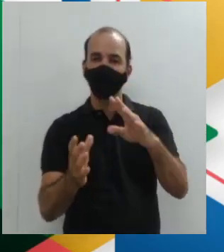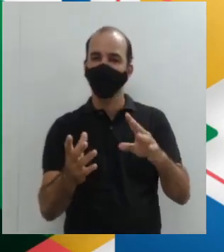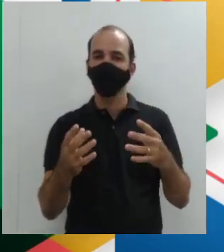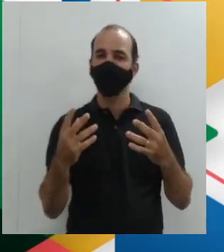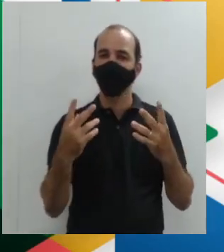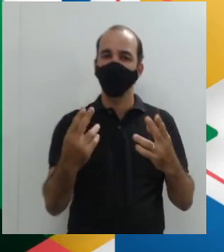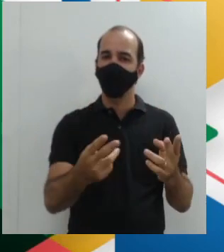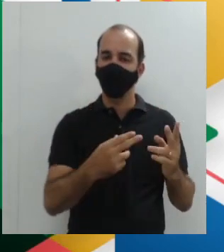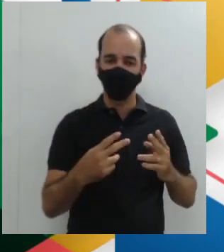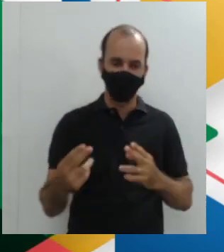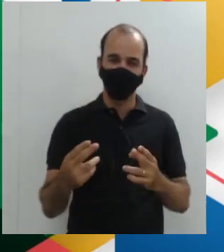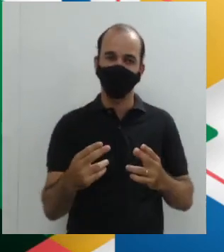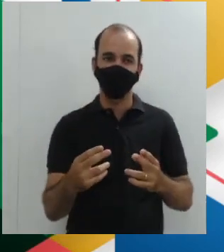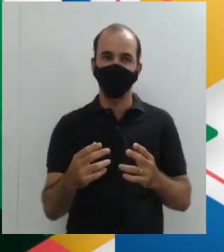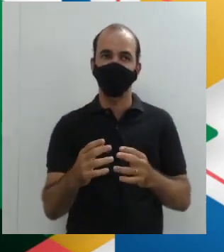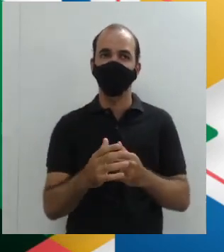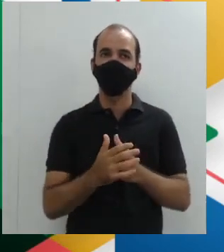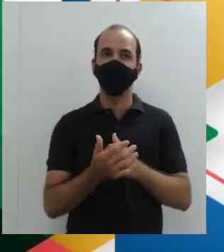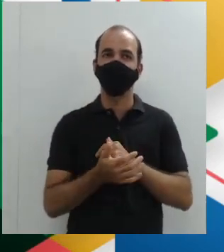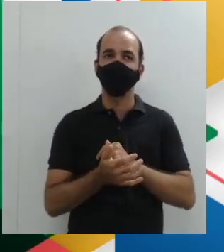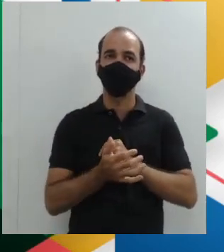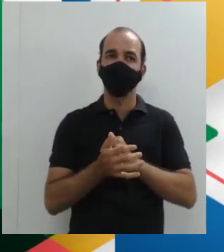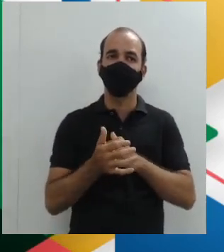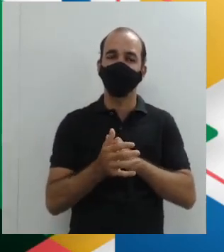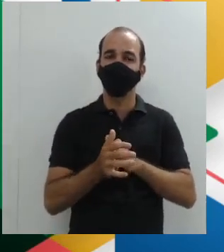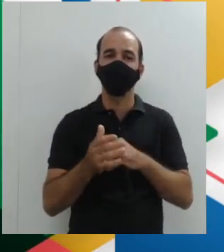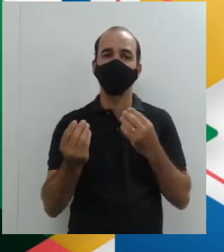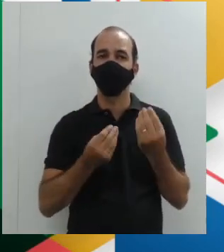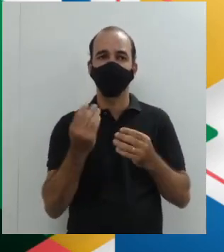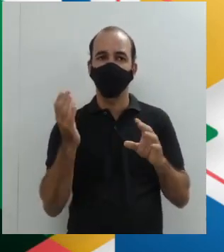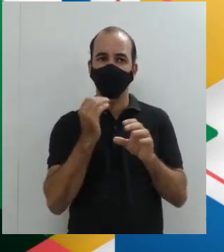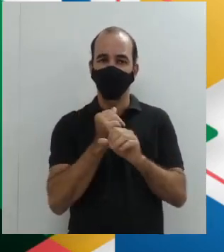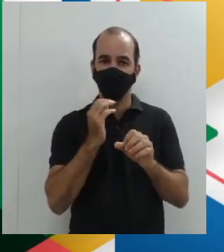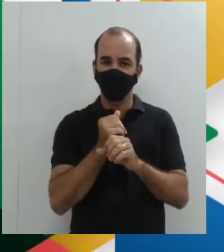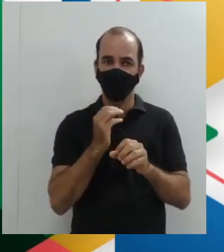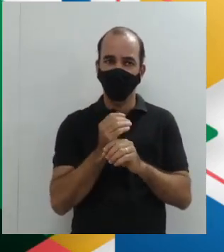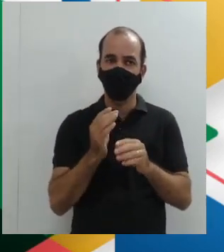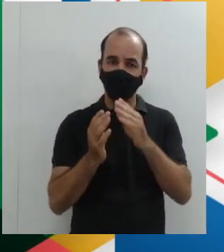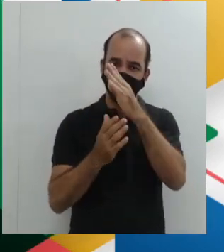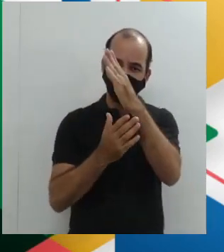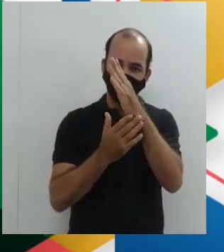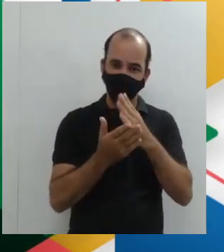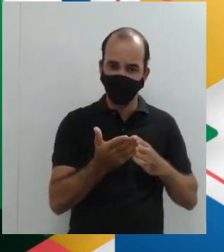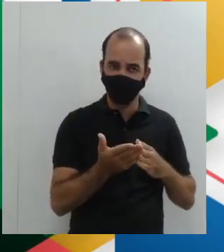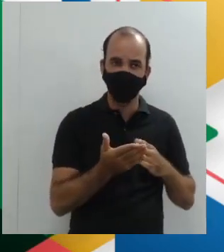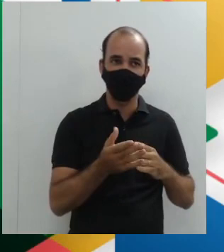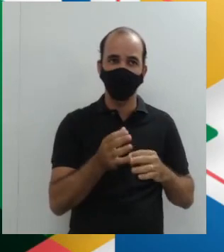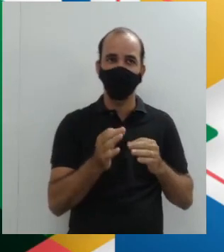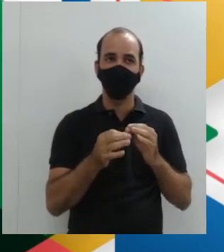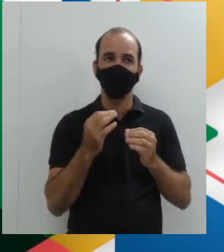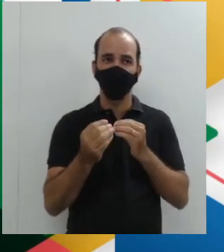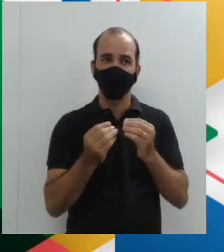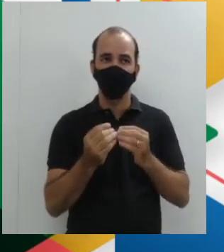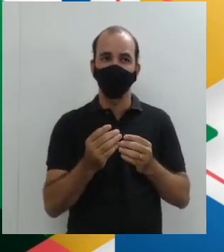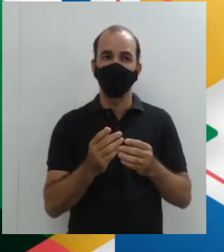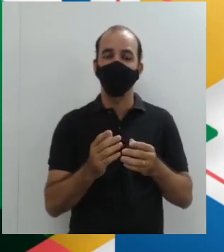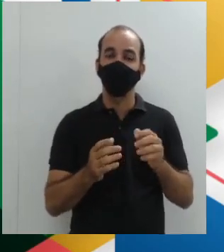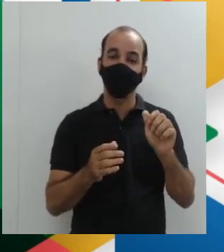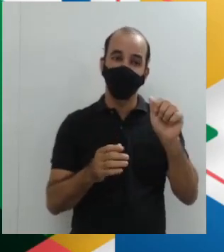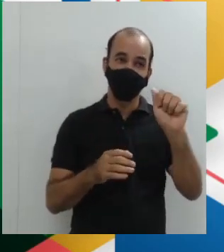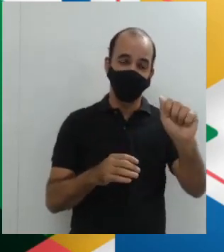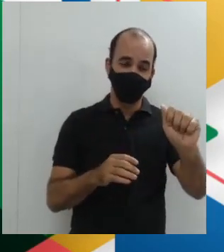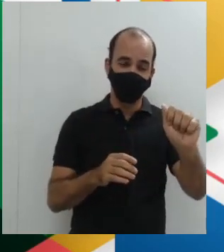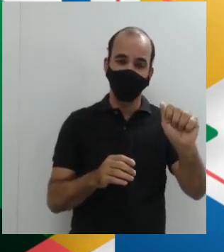arestas, beleza? A diagonal desse cubo vai ser dada assim, ó. Olha que animação massa. Eu tenho ali que calcular